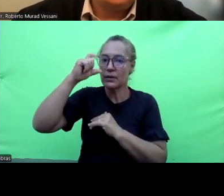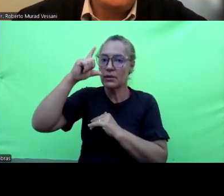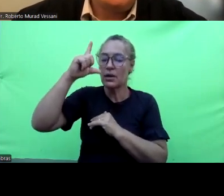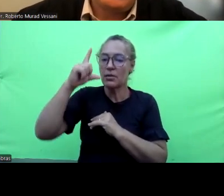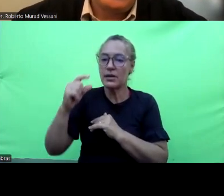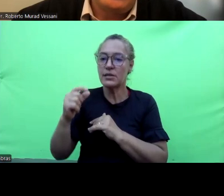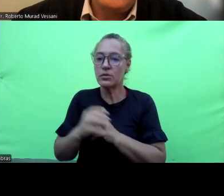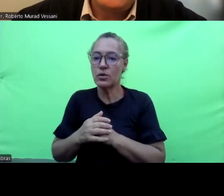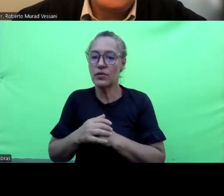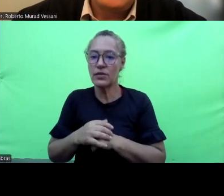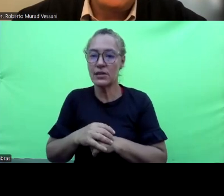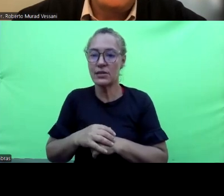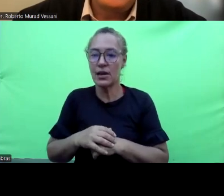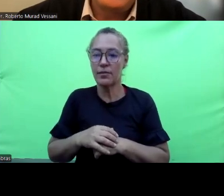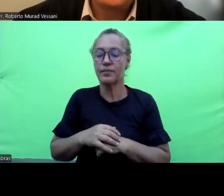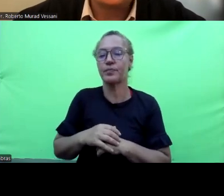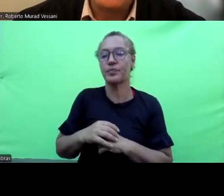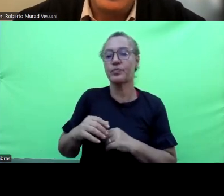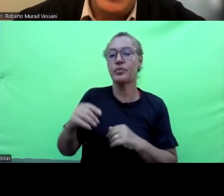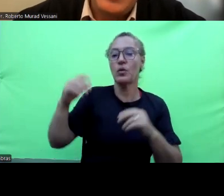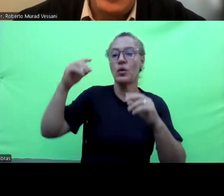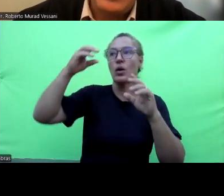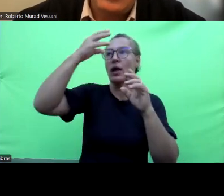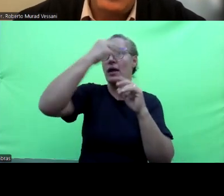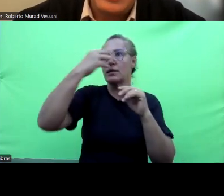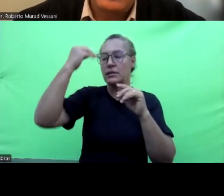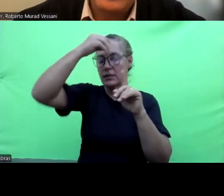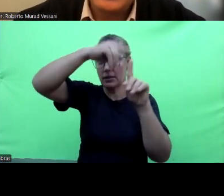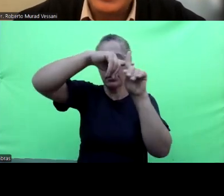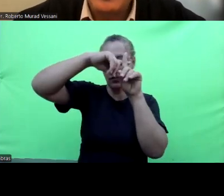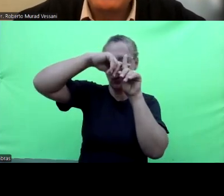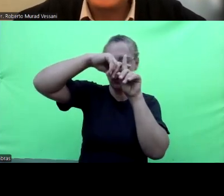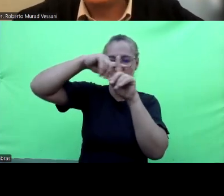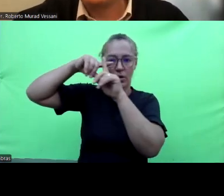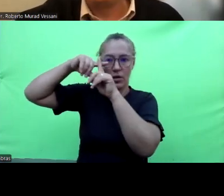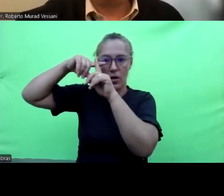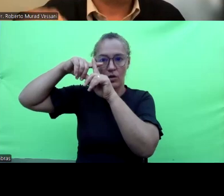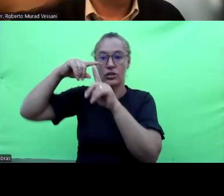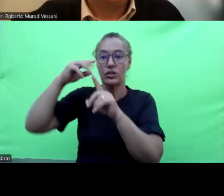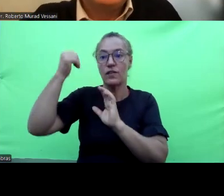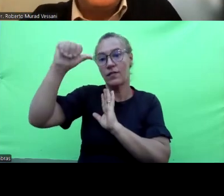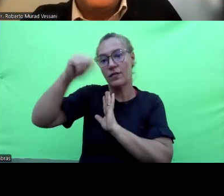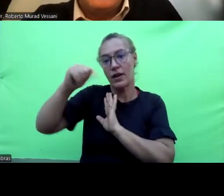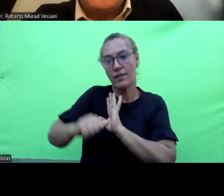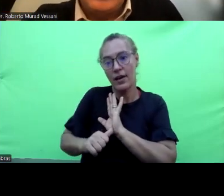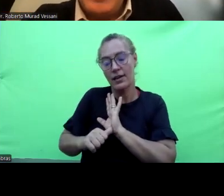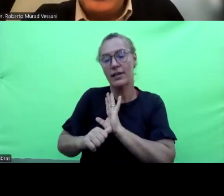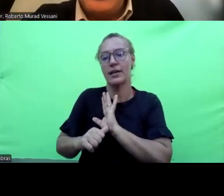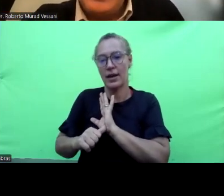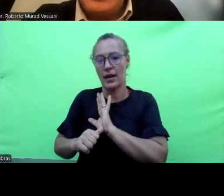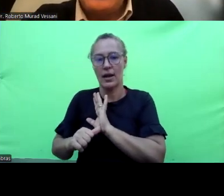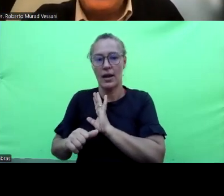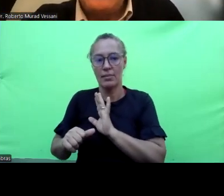E no exame oftalmológico, a gente não avalia só a pressão intraocular, como eu destaquei para vocês no começo. A gente